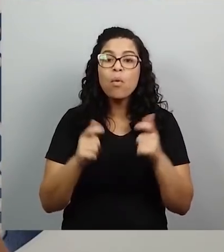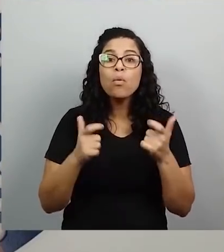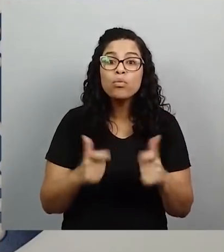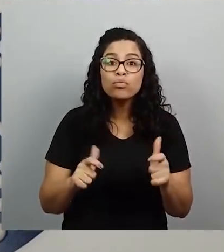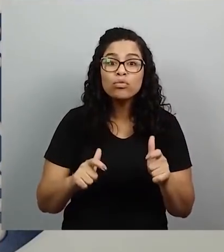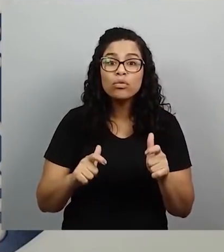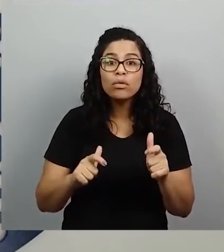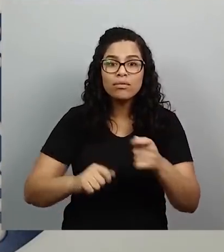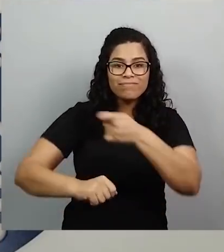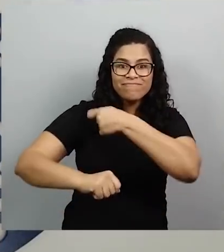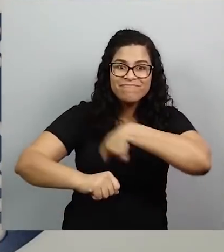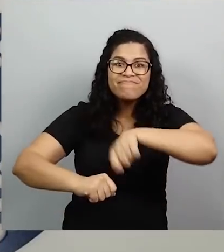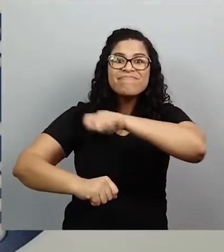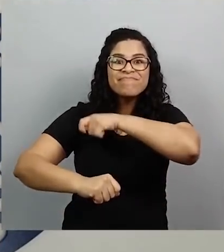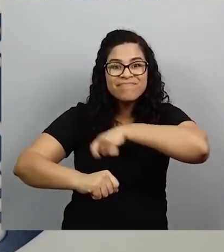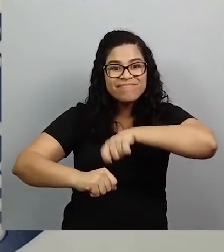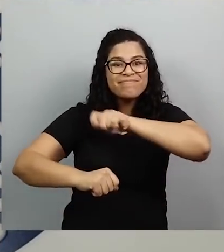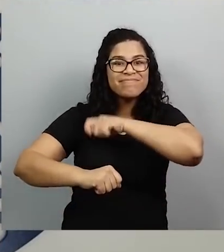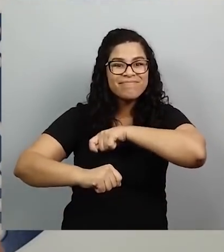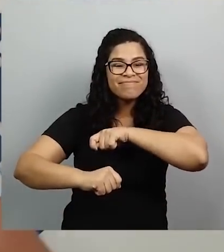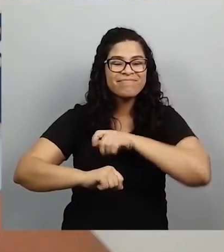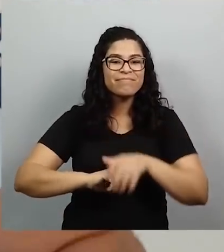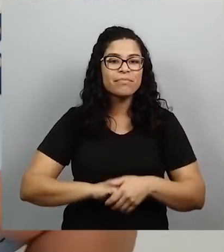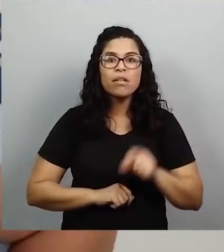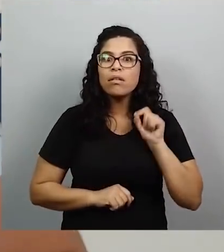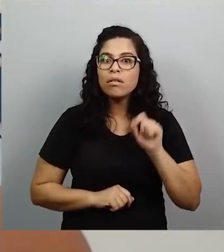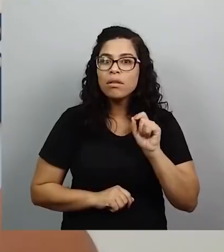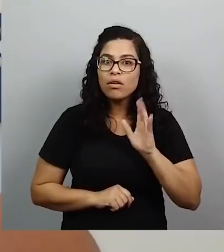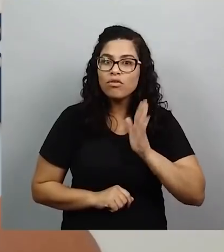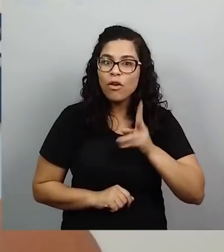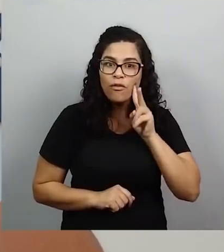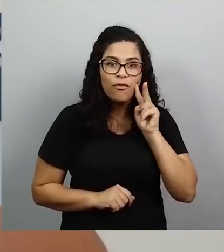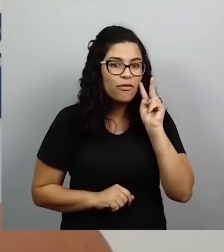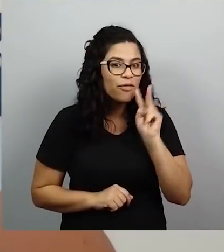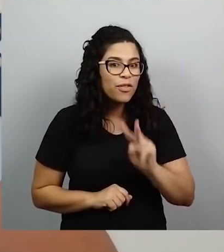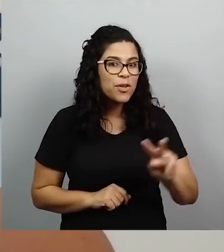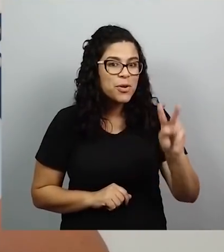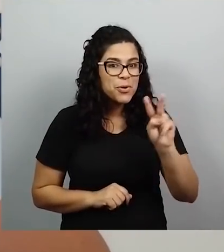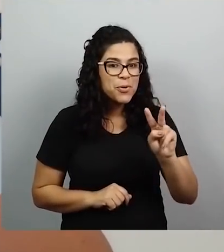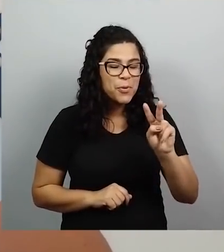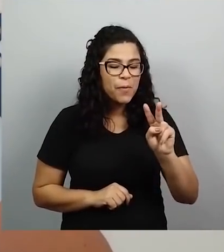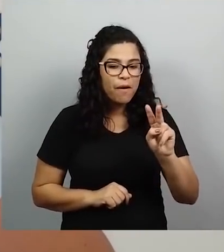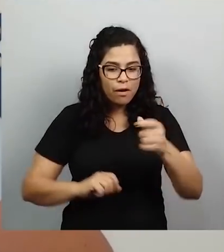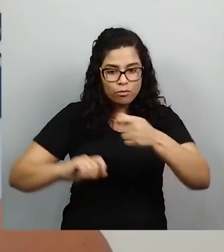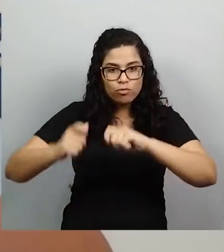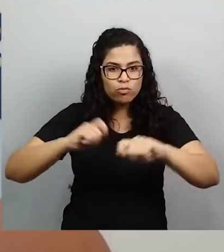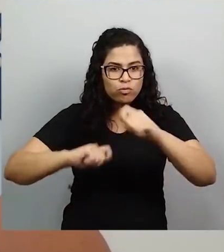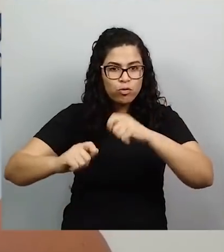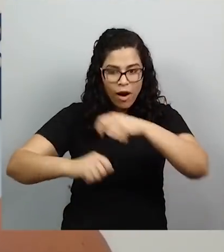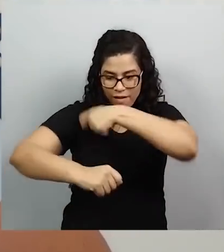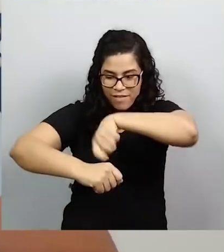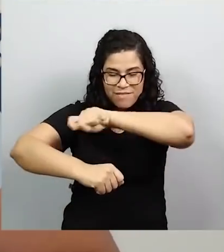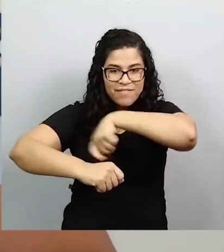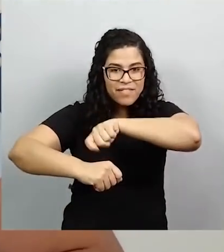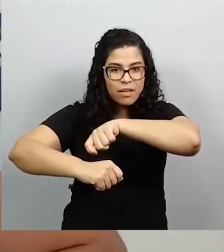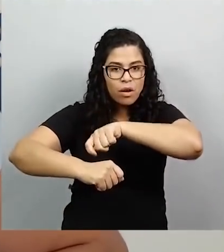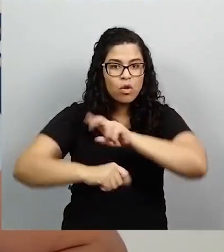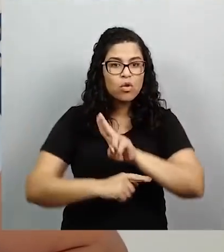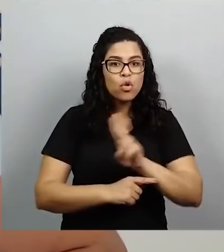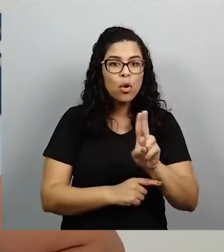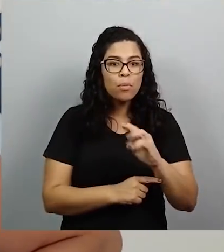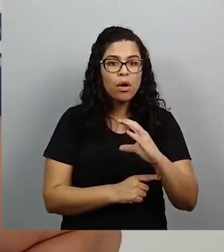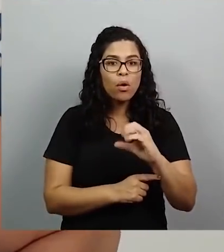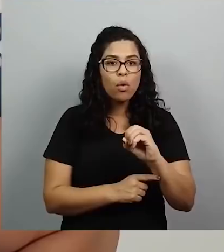onde? Na cozinha. Quem já viu no meio dos temperos aí da família um